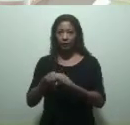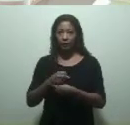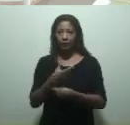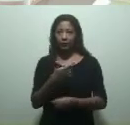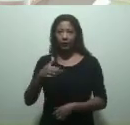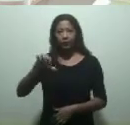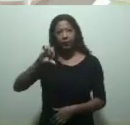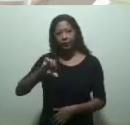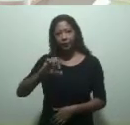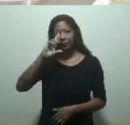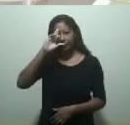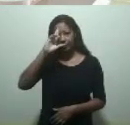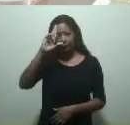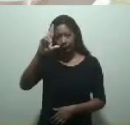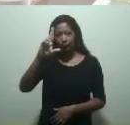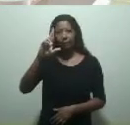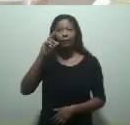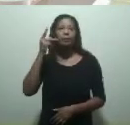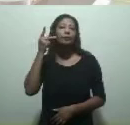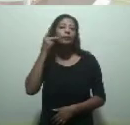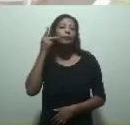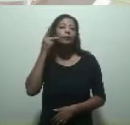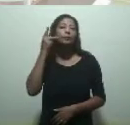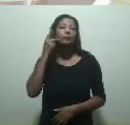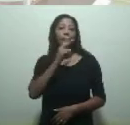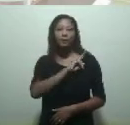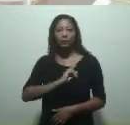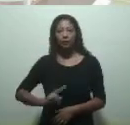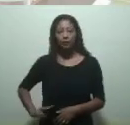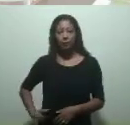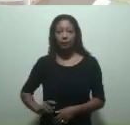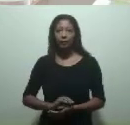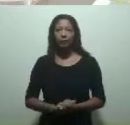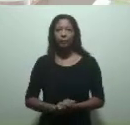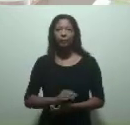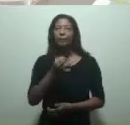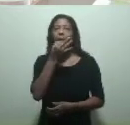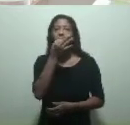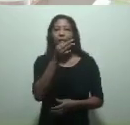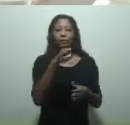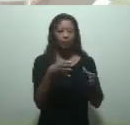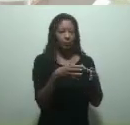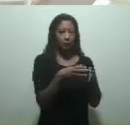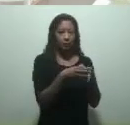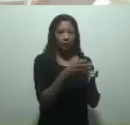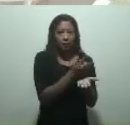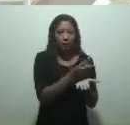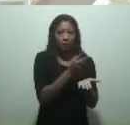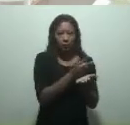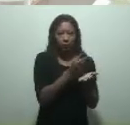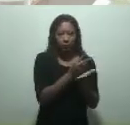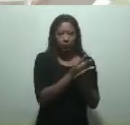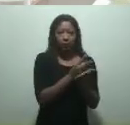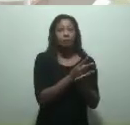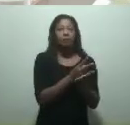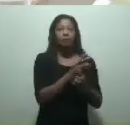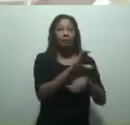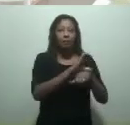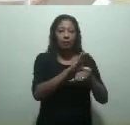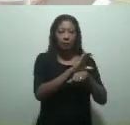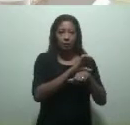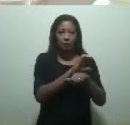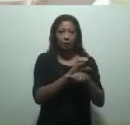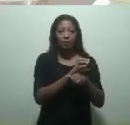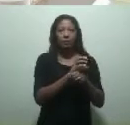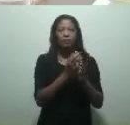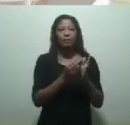2019, de autoria da vereadora Cátia Carvalho de Lima. Pareceres da Comissão Permanente de Constituição, Legislação